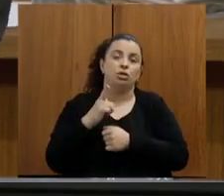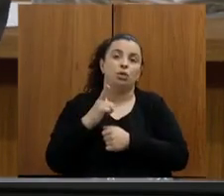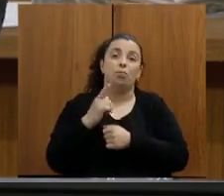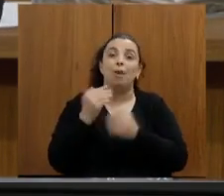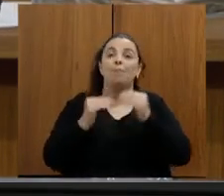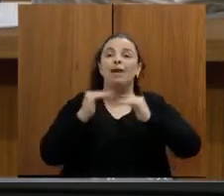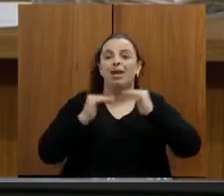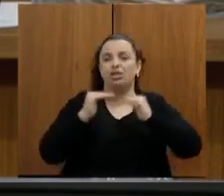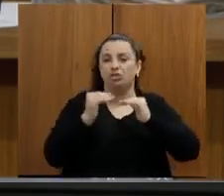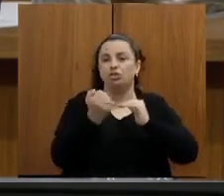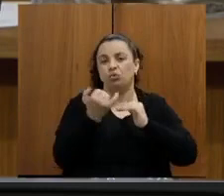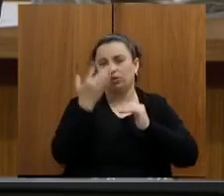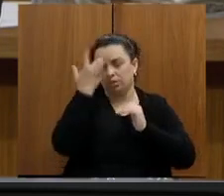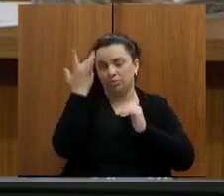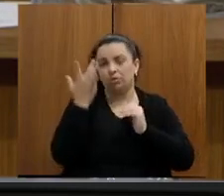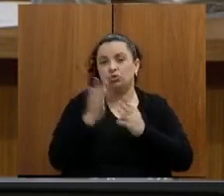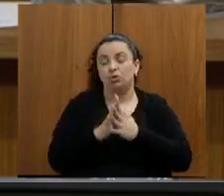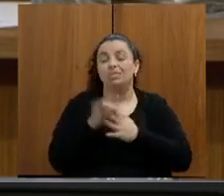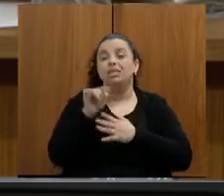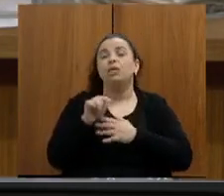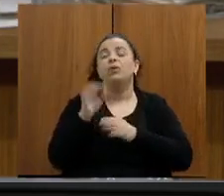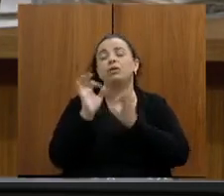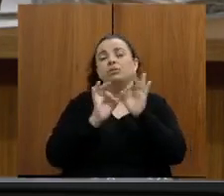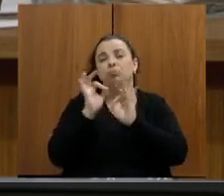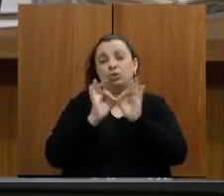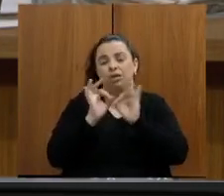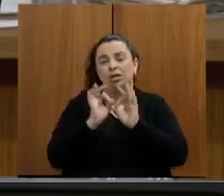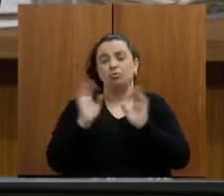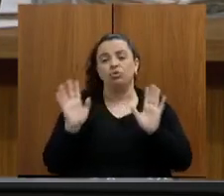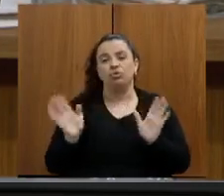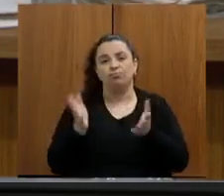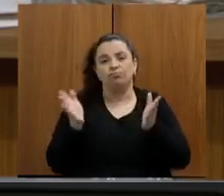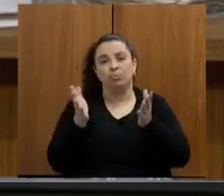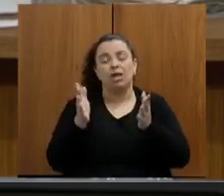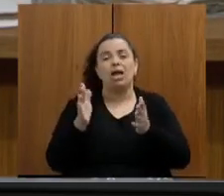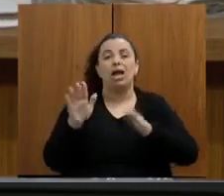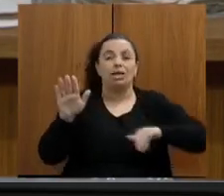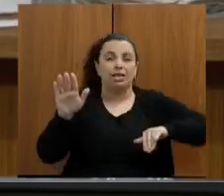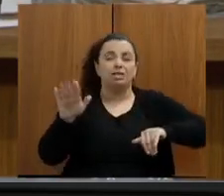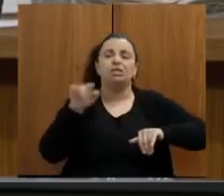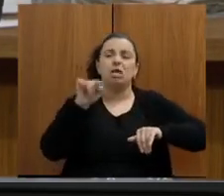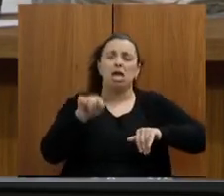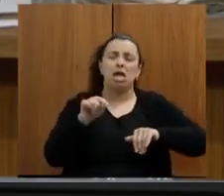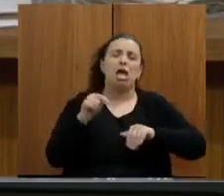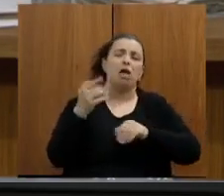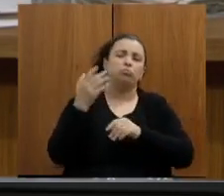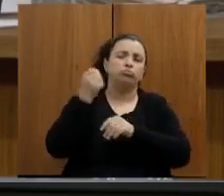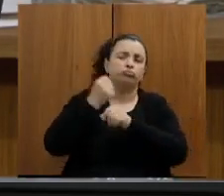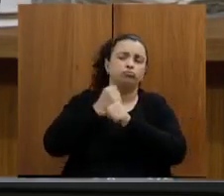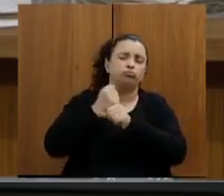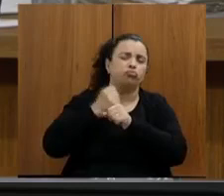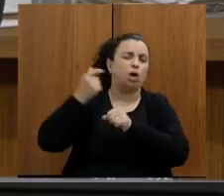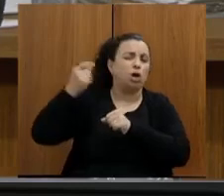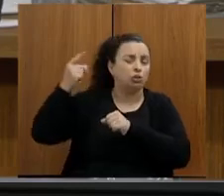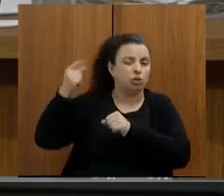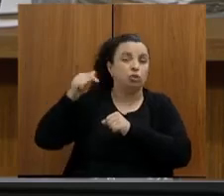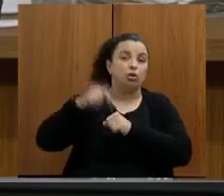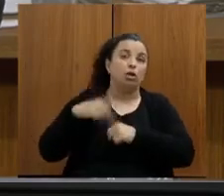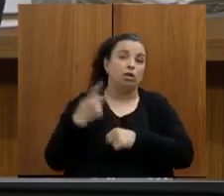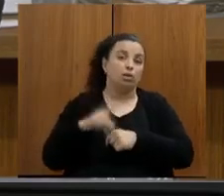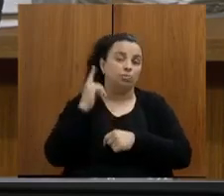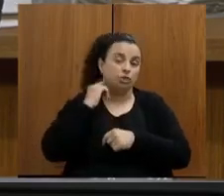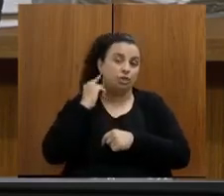programa de divulgação da natação é um programa vencedor já antigo no estado de Minas Gerais mas que nós